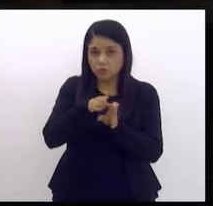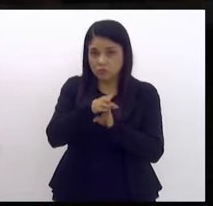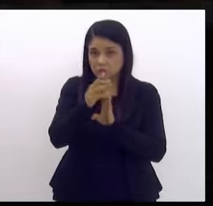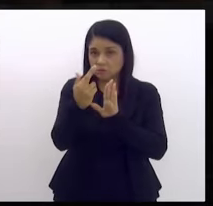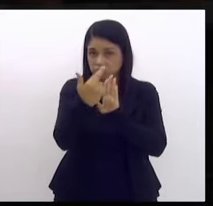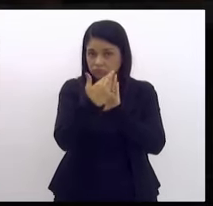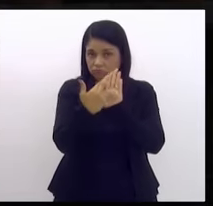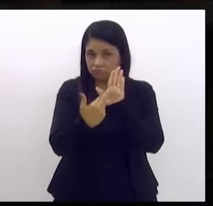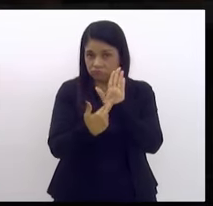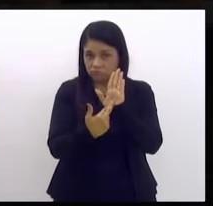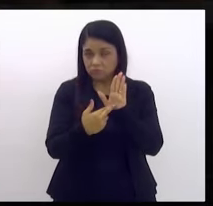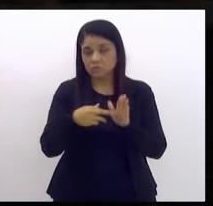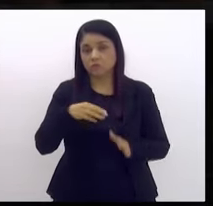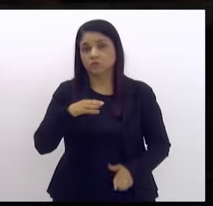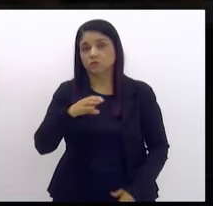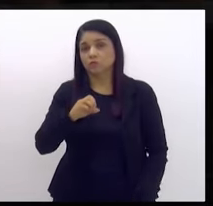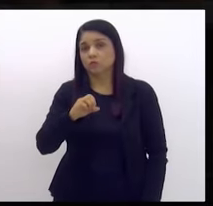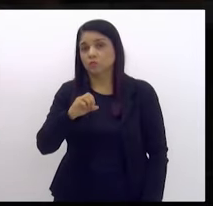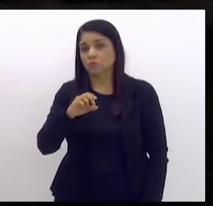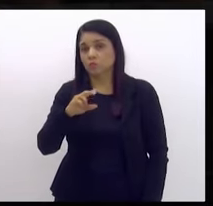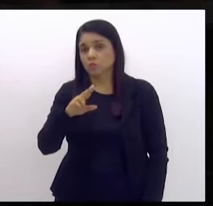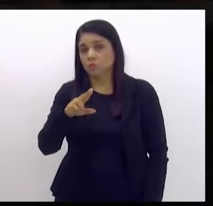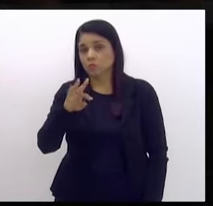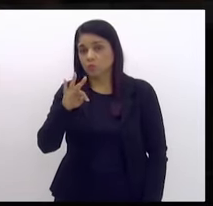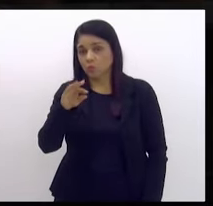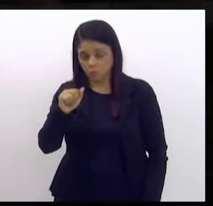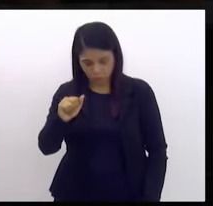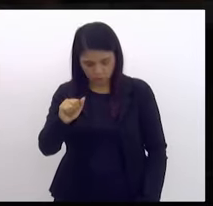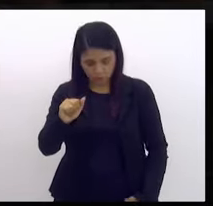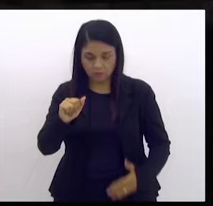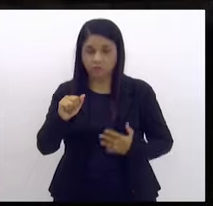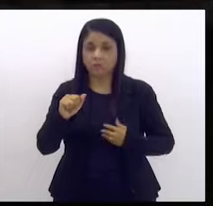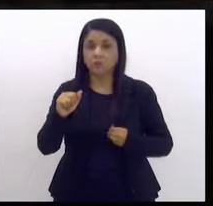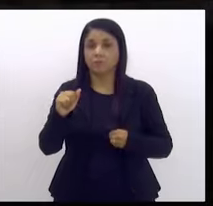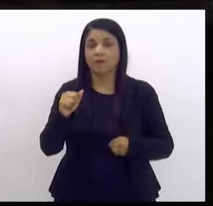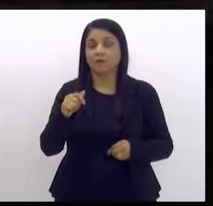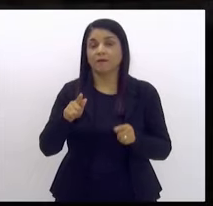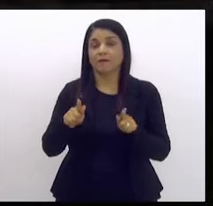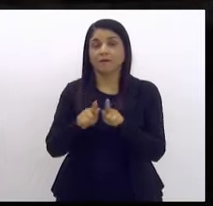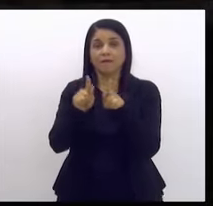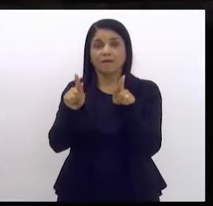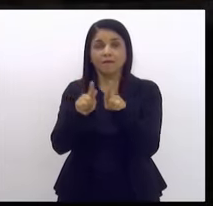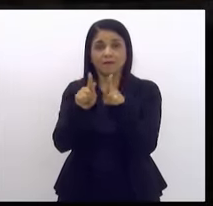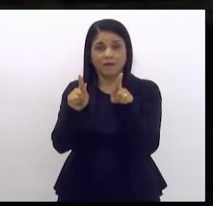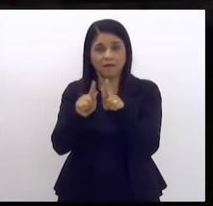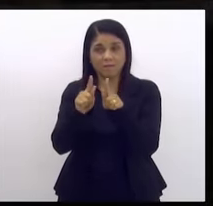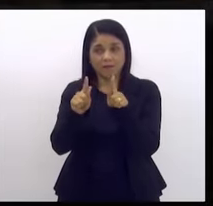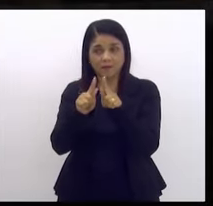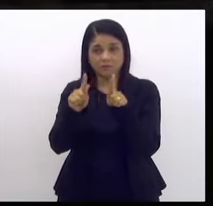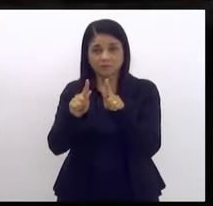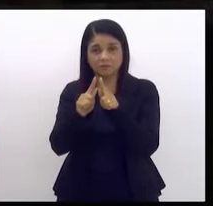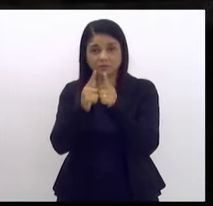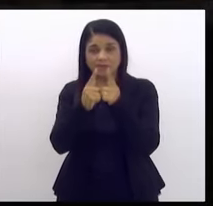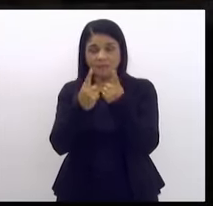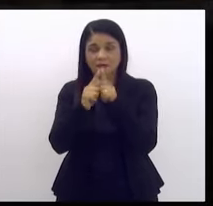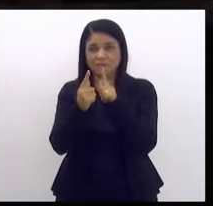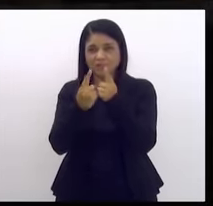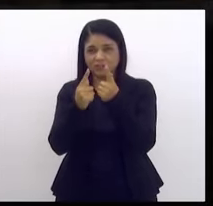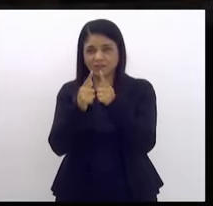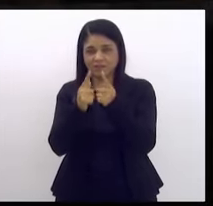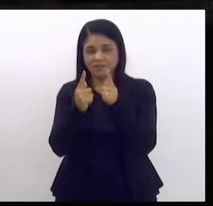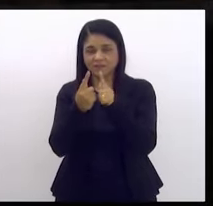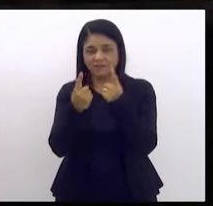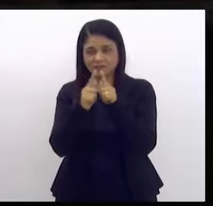culta através de uma gramática, que a gente chama de gramática prescritiva, que, inclusive, não